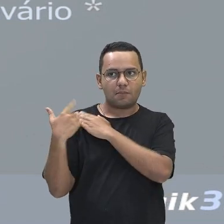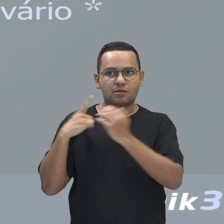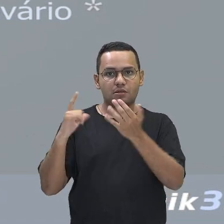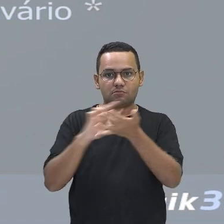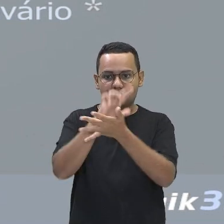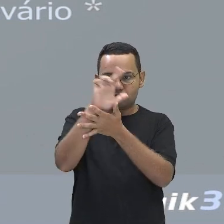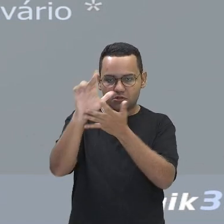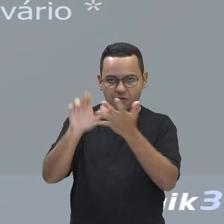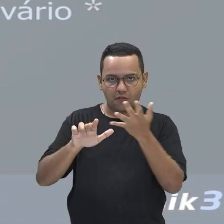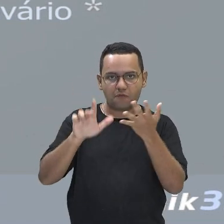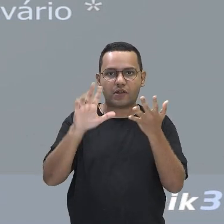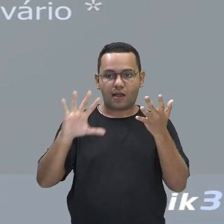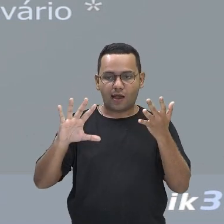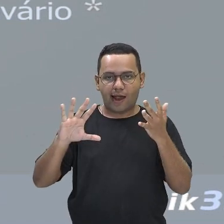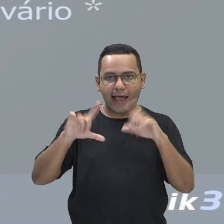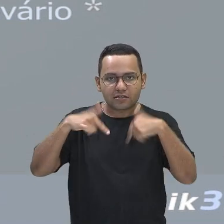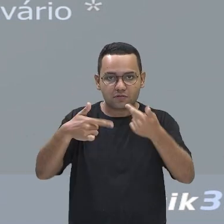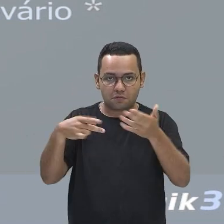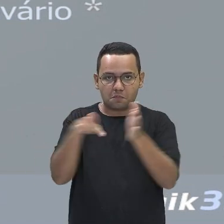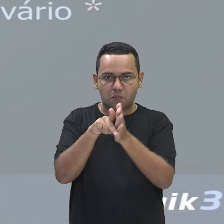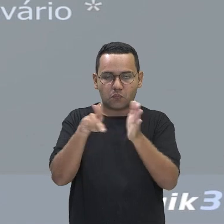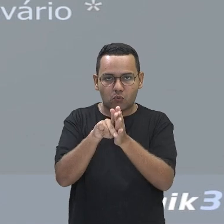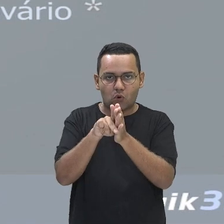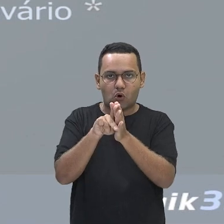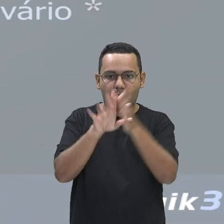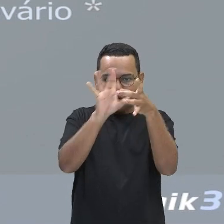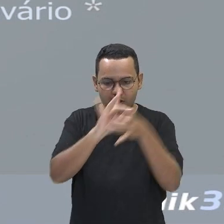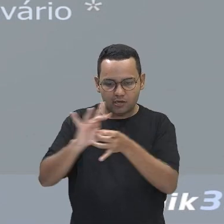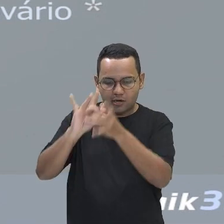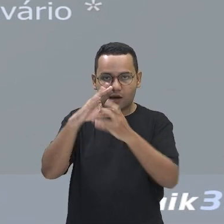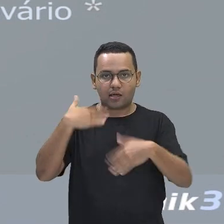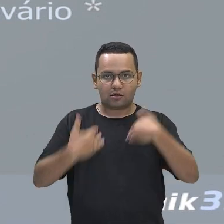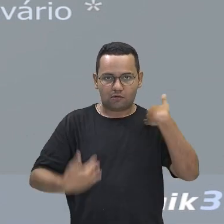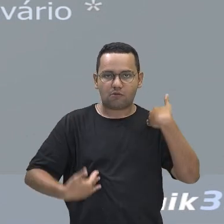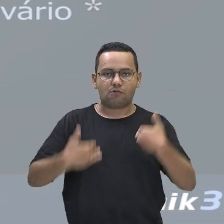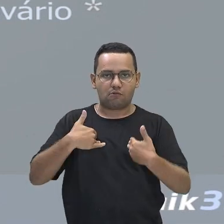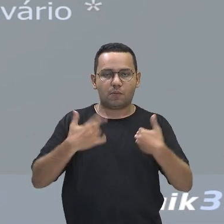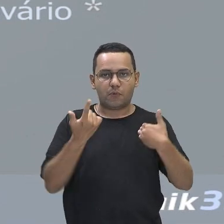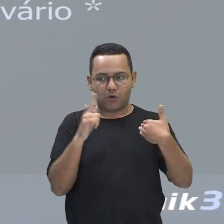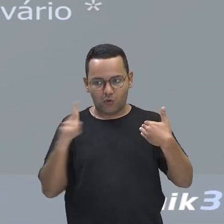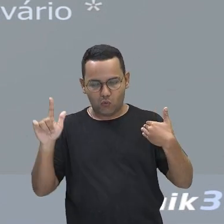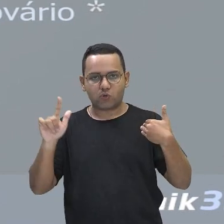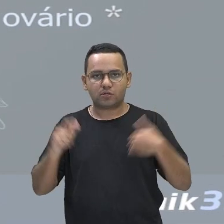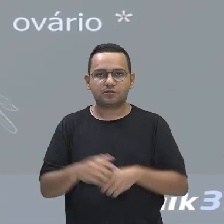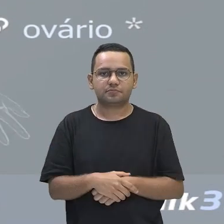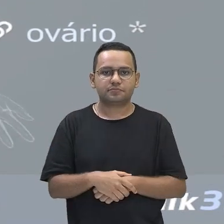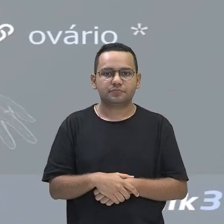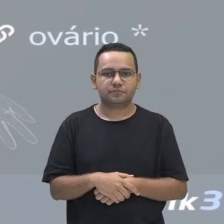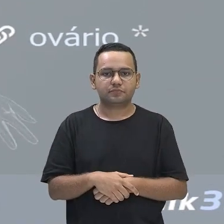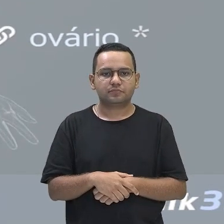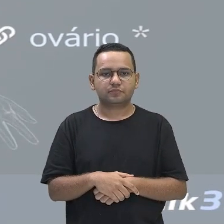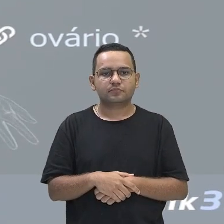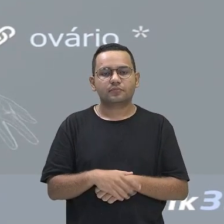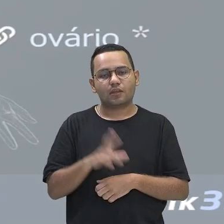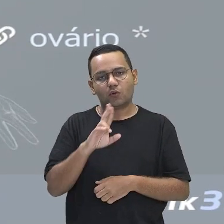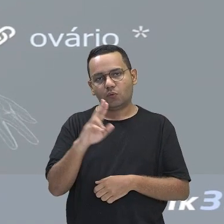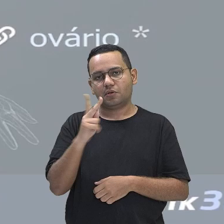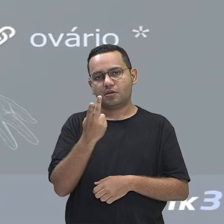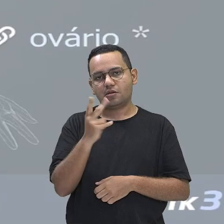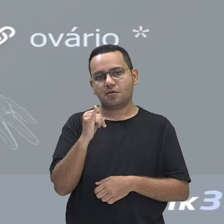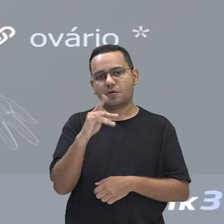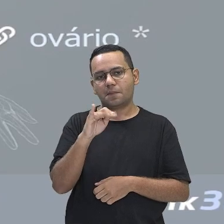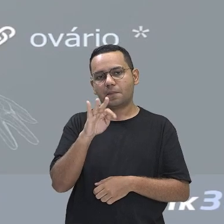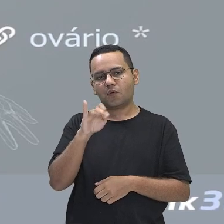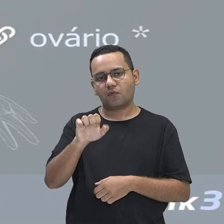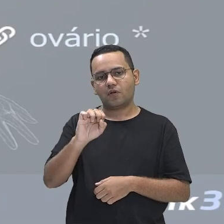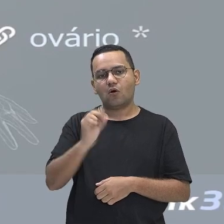que influencia, né, a ação das outras glândulas do nosso corpo, a gente vai estar falando da hipófise ou